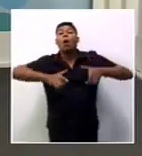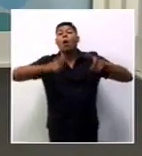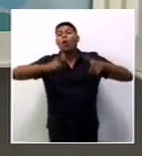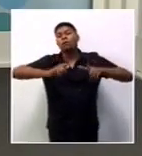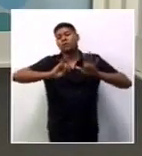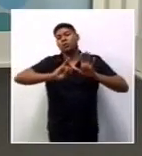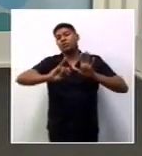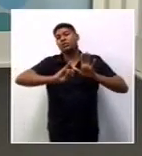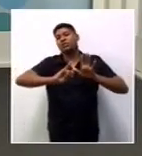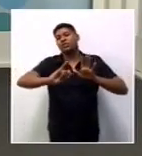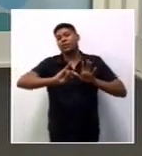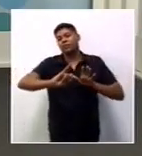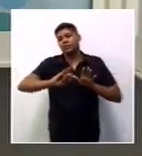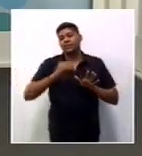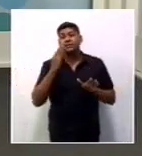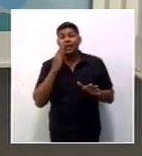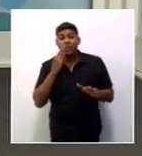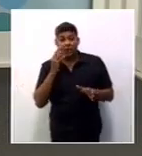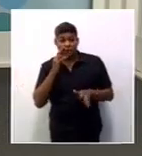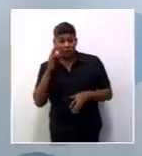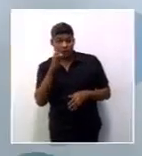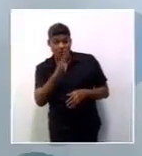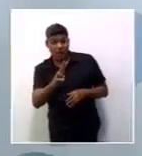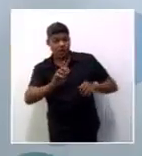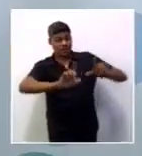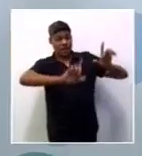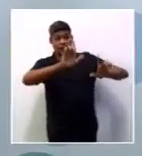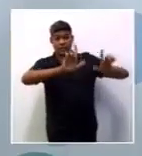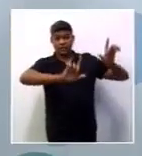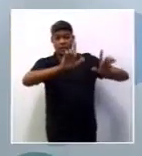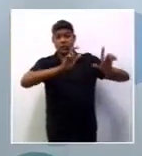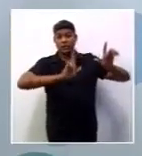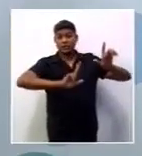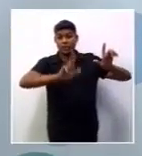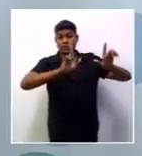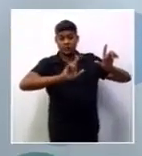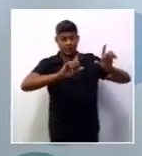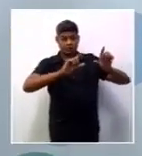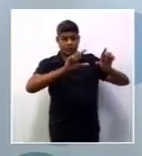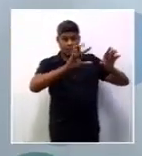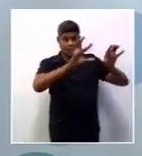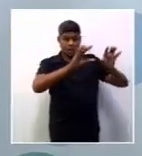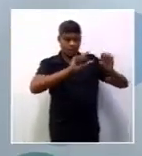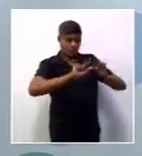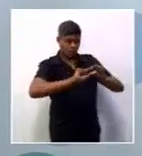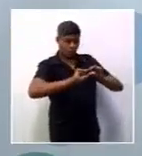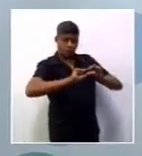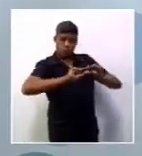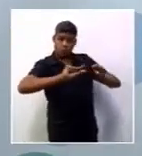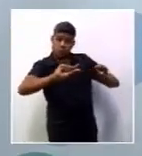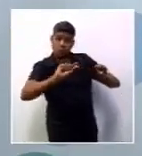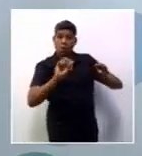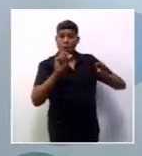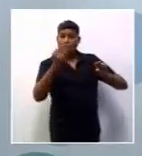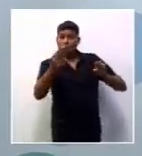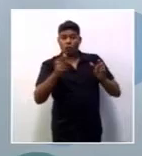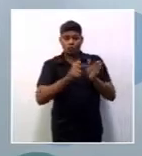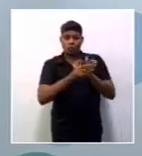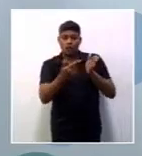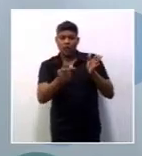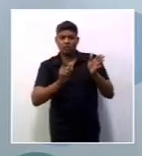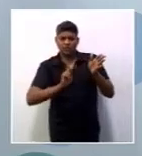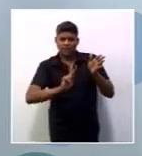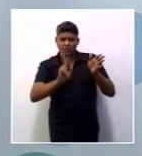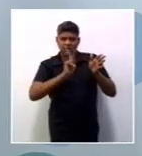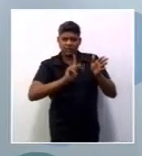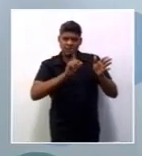notícia. Normalmente, quando você vê uma notícia na TV, ela sempre vai vir com a fonte embaixo, ou num jornal, ou num site, sempre no